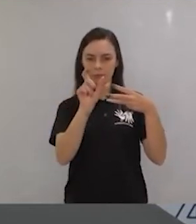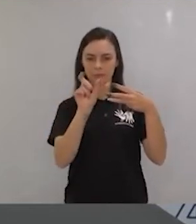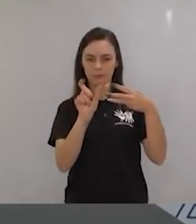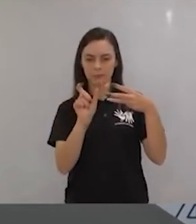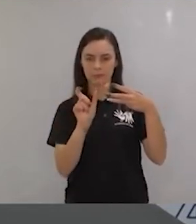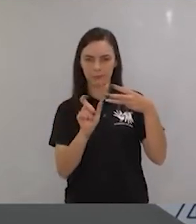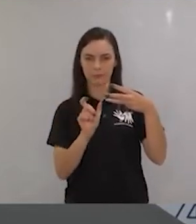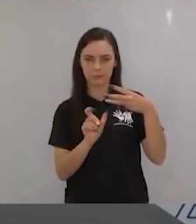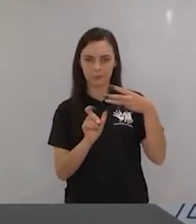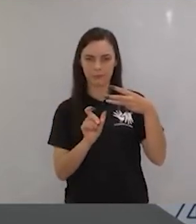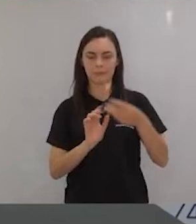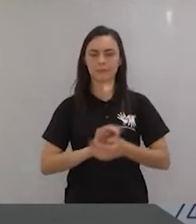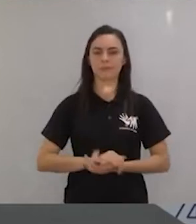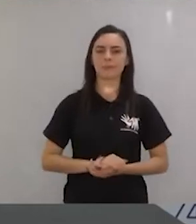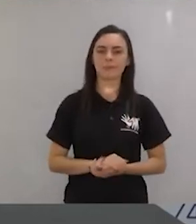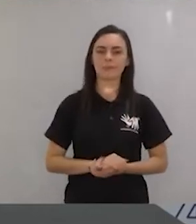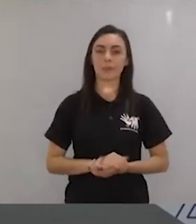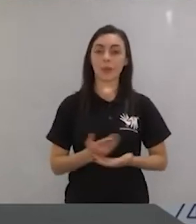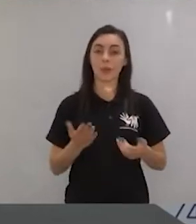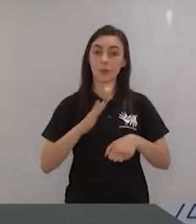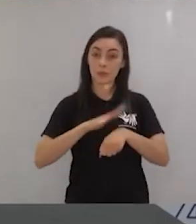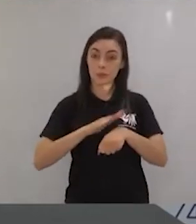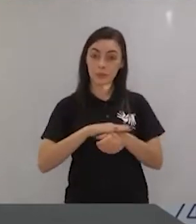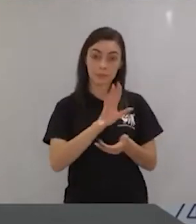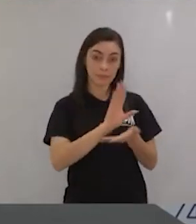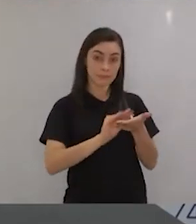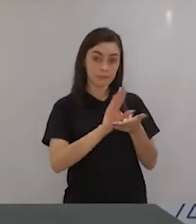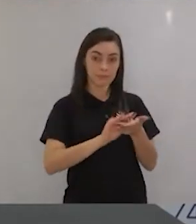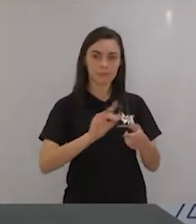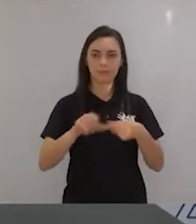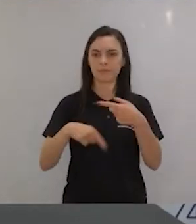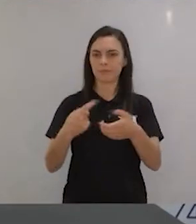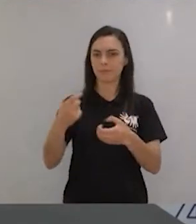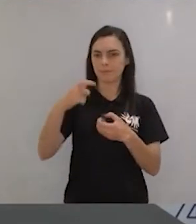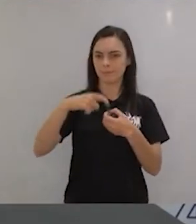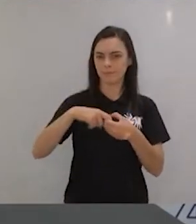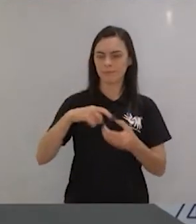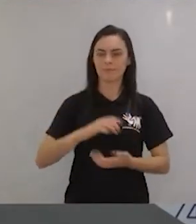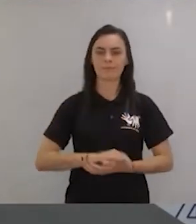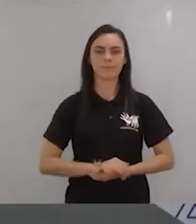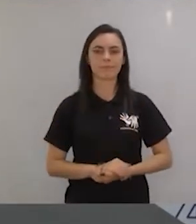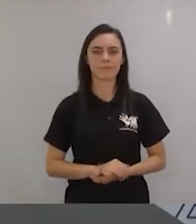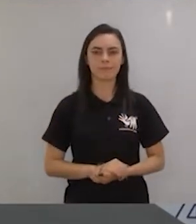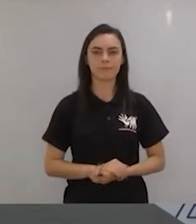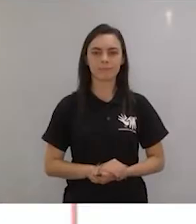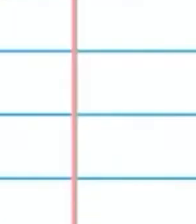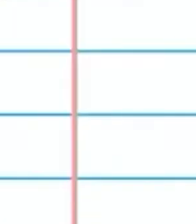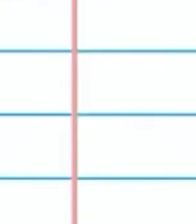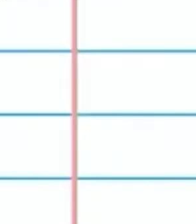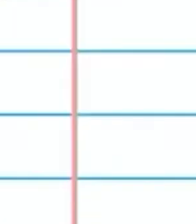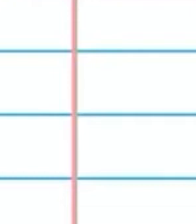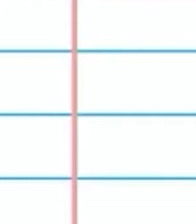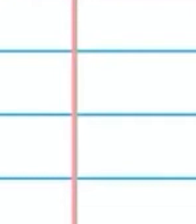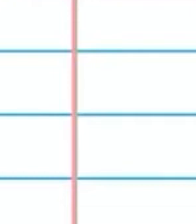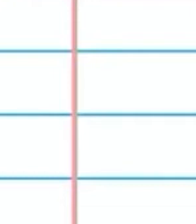pontes. Essas três palavras: Armandinho, muros e pontes. Vou dar um tempinho para vocês e a gente já retorna.